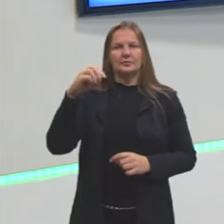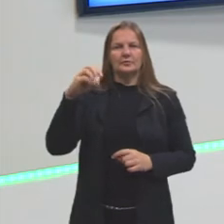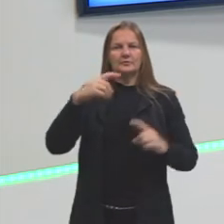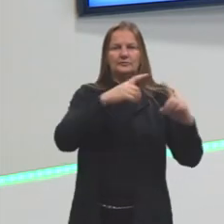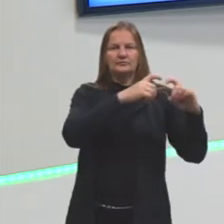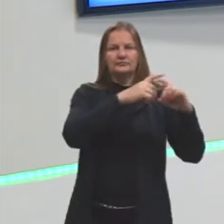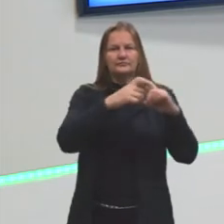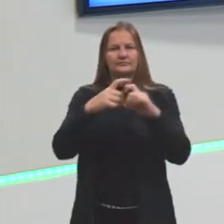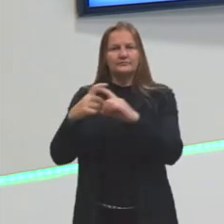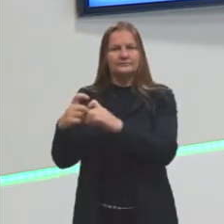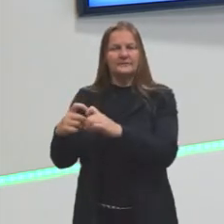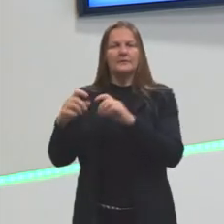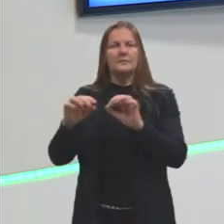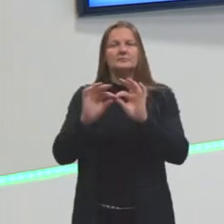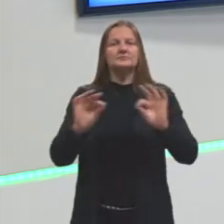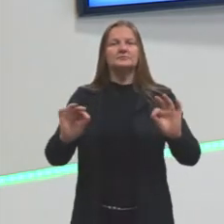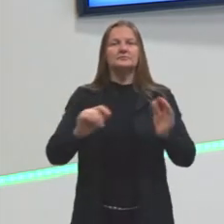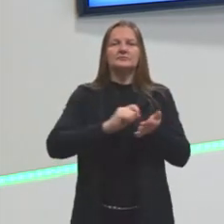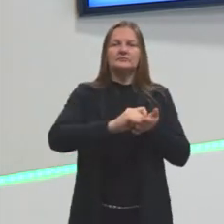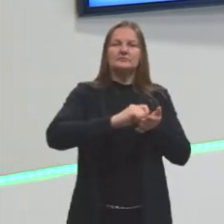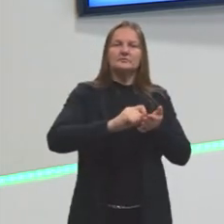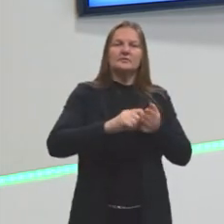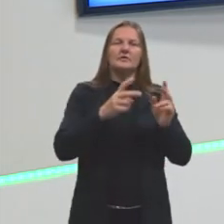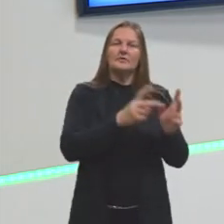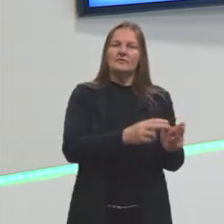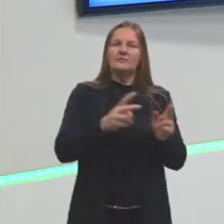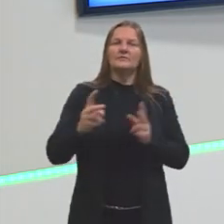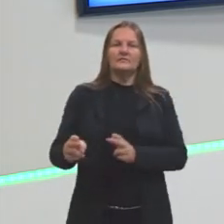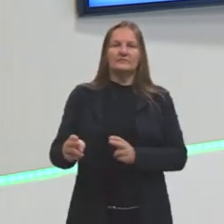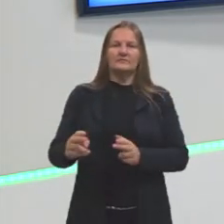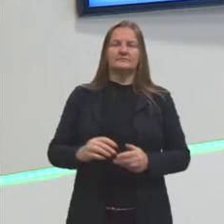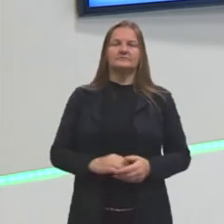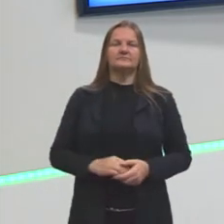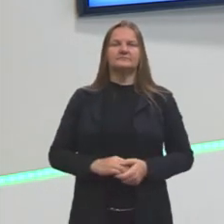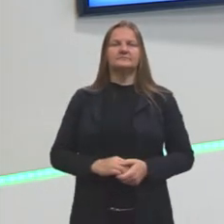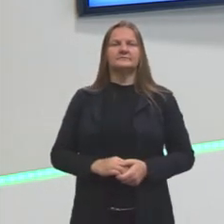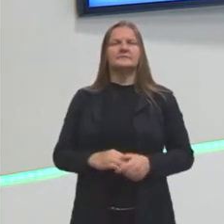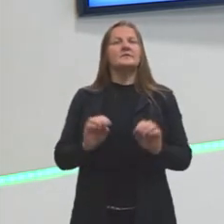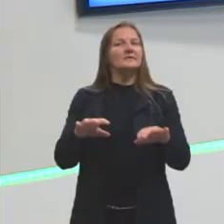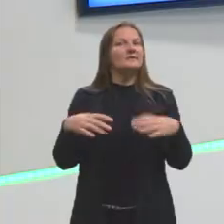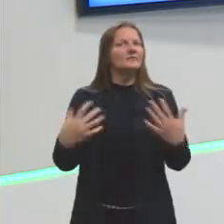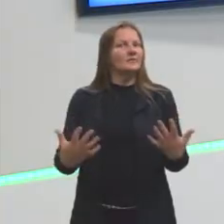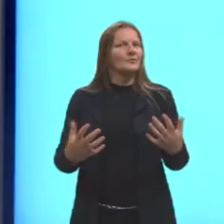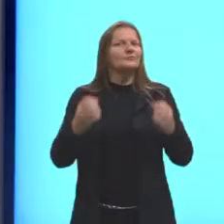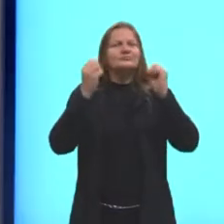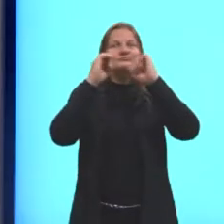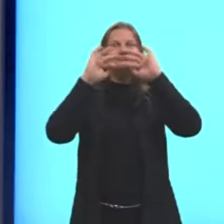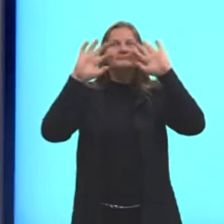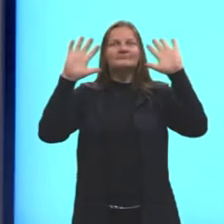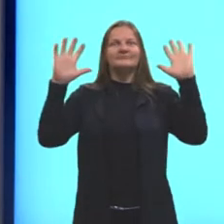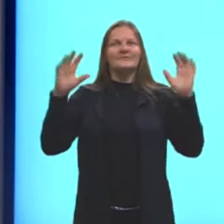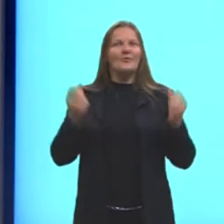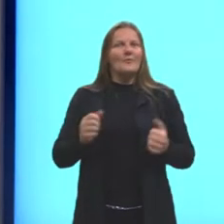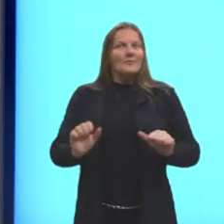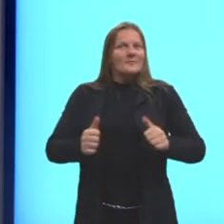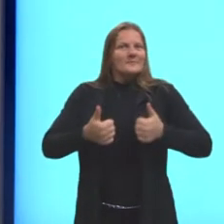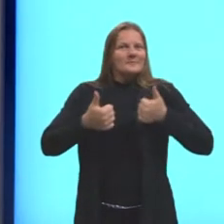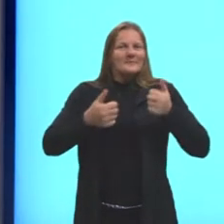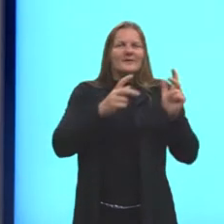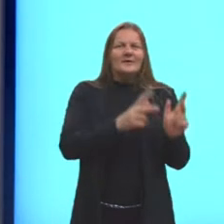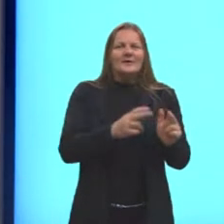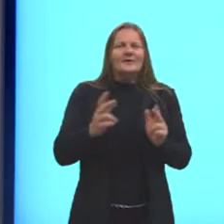essa escrita utilizando a fatoração tá então nós vamos entender um pouco melhor o que é